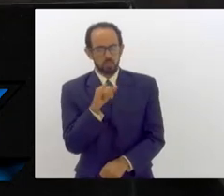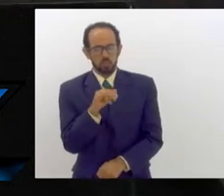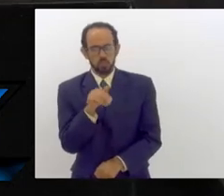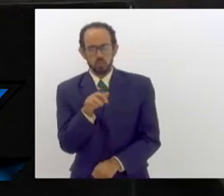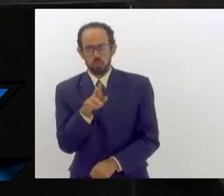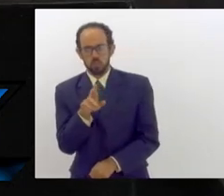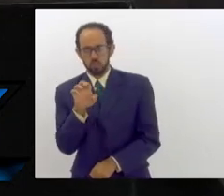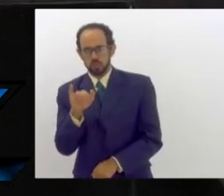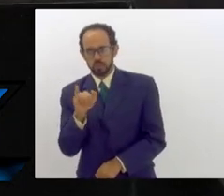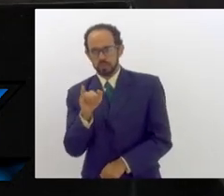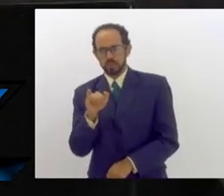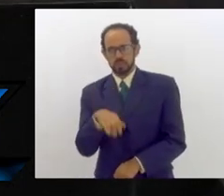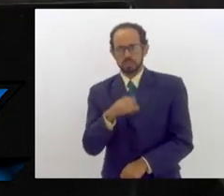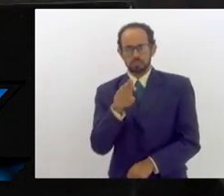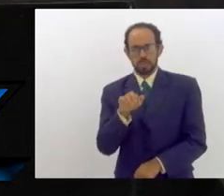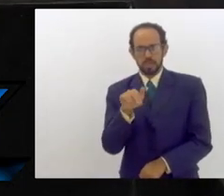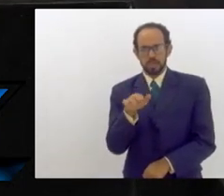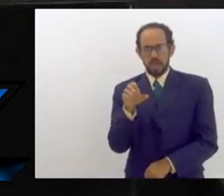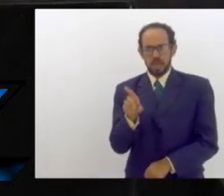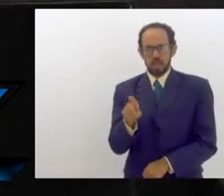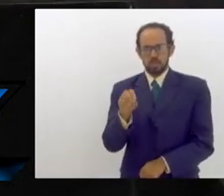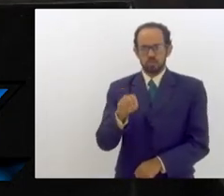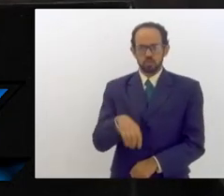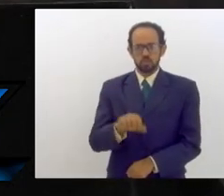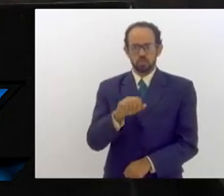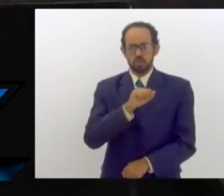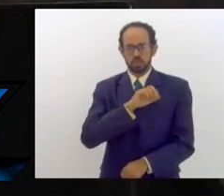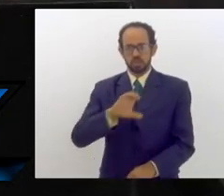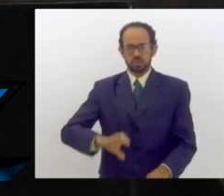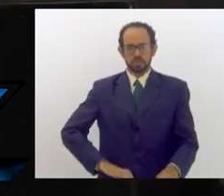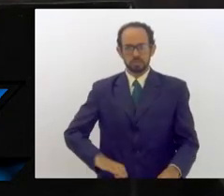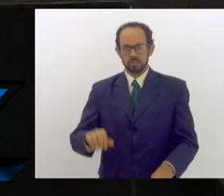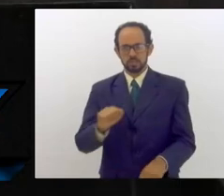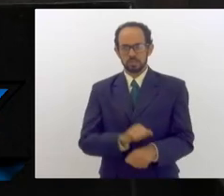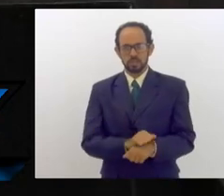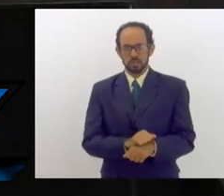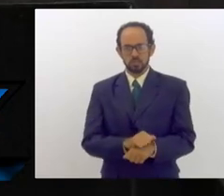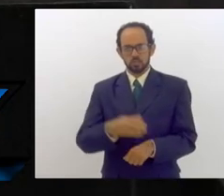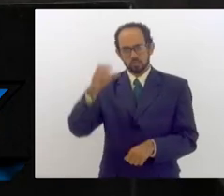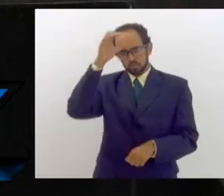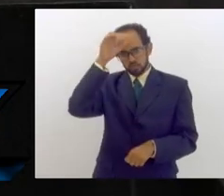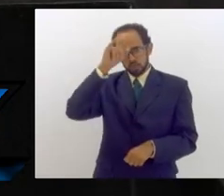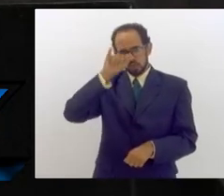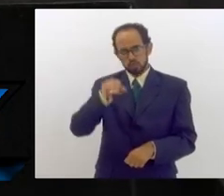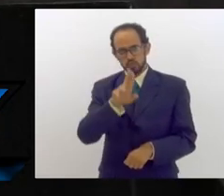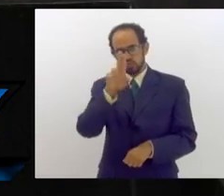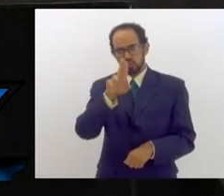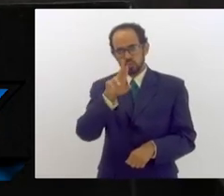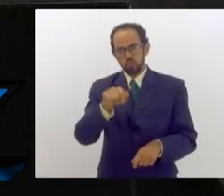Bernardo Rossi Deputado André Ceciliano deputada tia Ju e demais deputados se